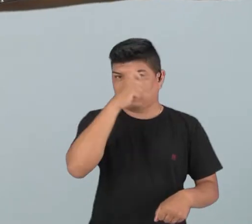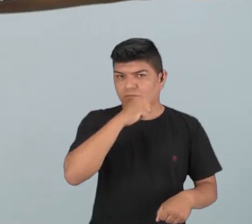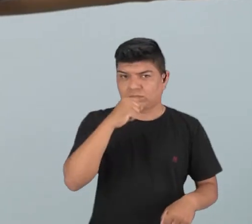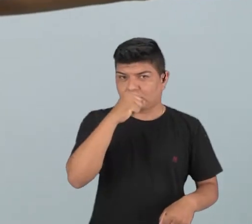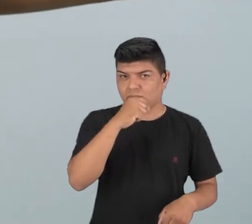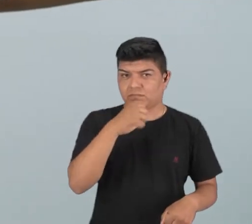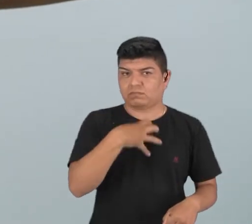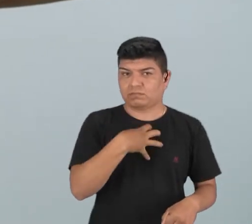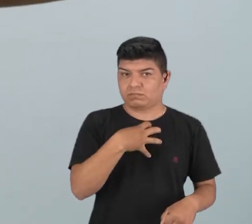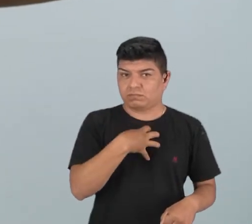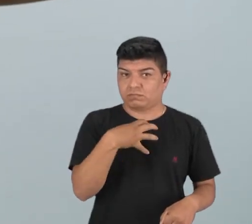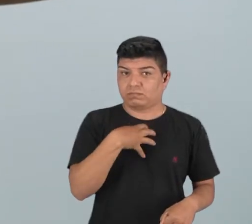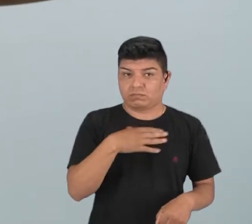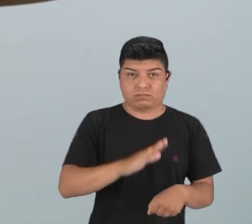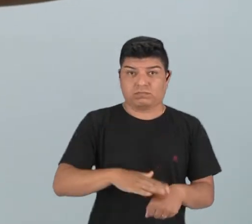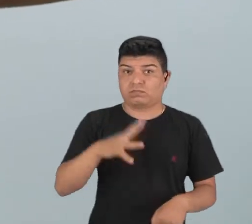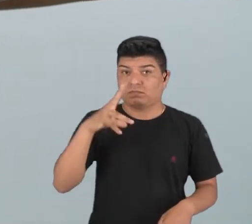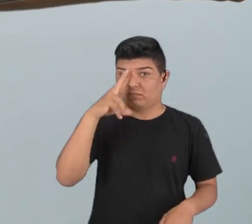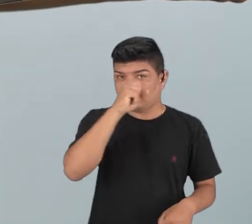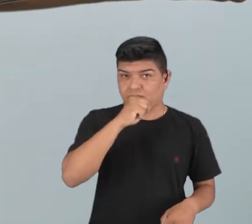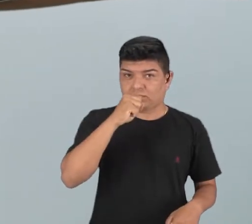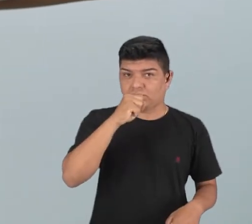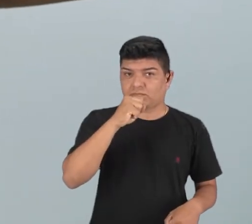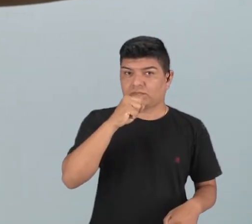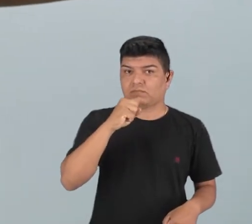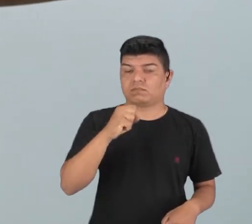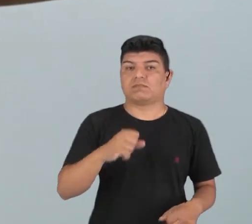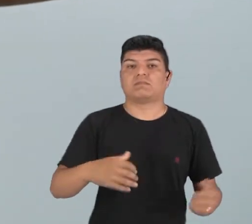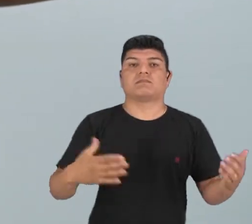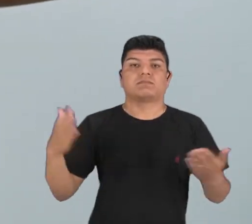a gente vai ter um som mais forte, né?